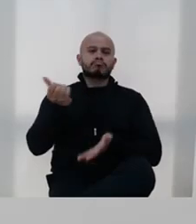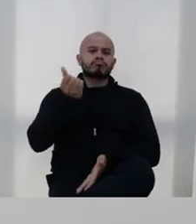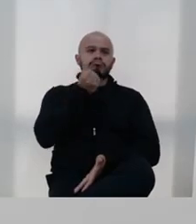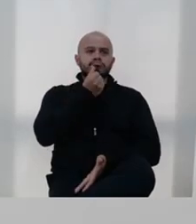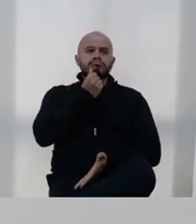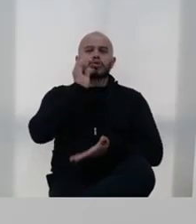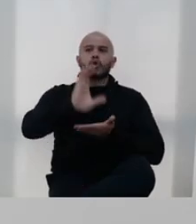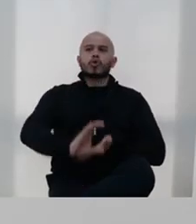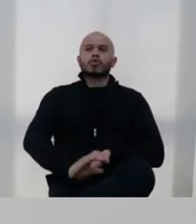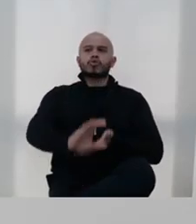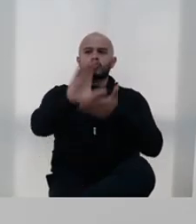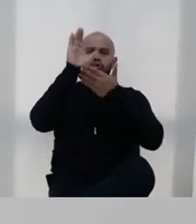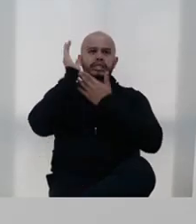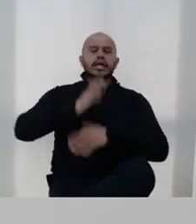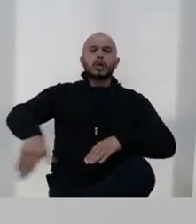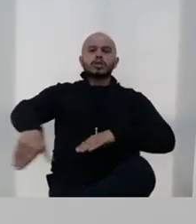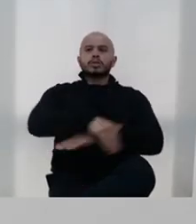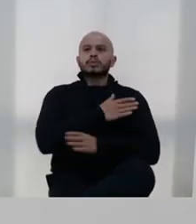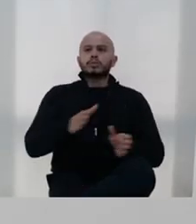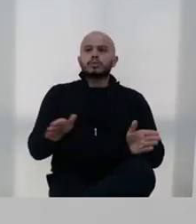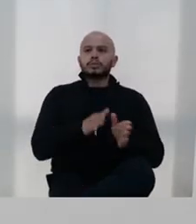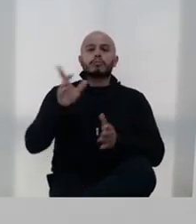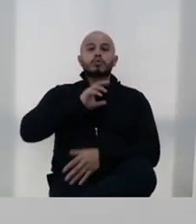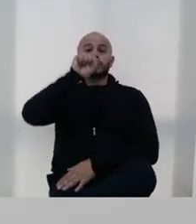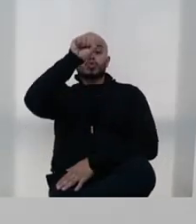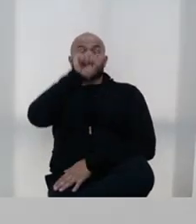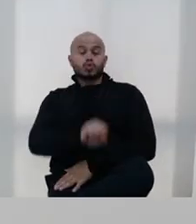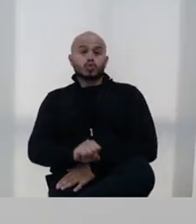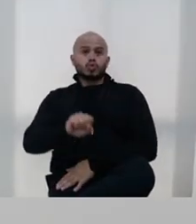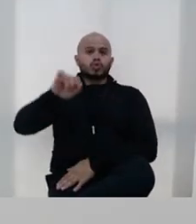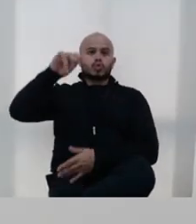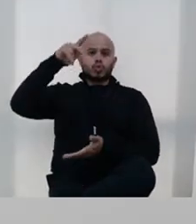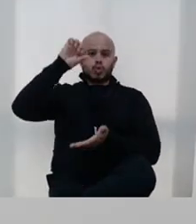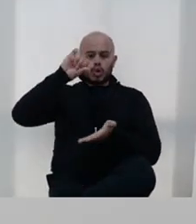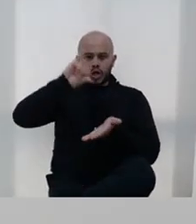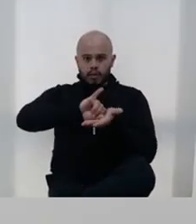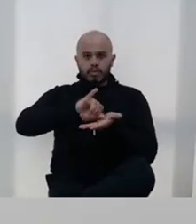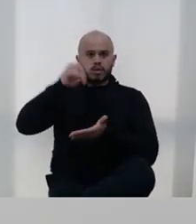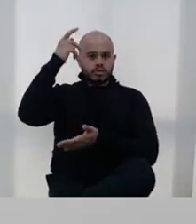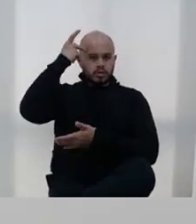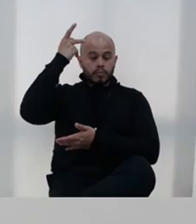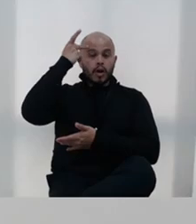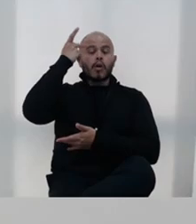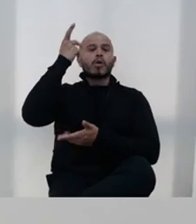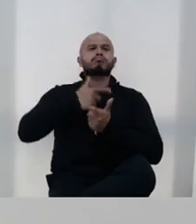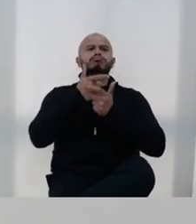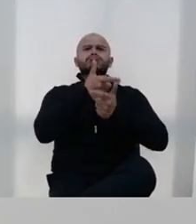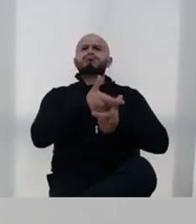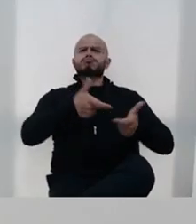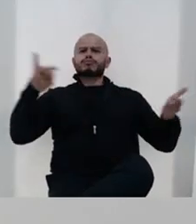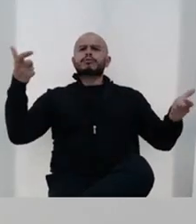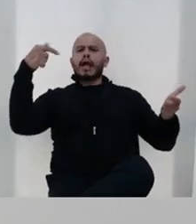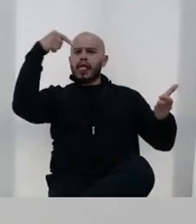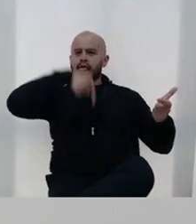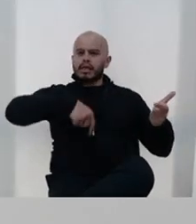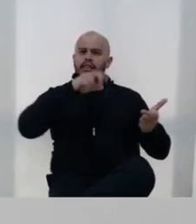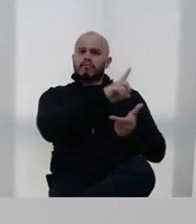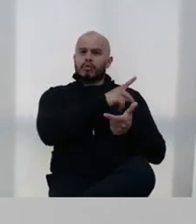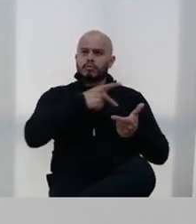na Estrada. Nós estamos no sul da capital paulista, em uma das nossas maiores unidades da Defensoria Pública,